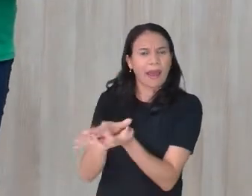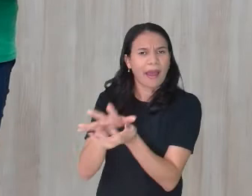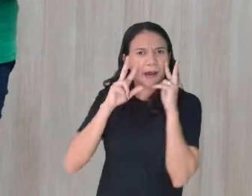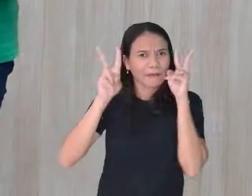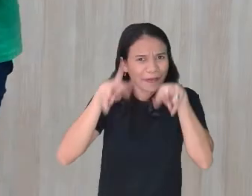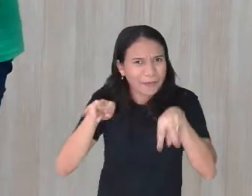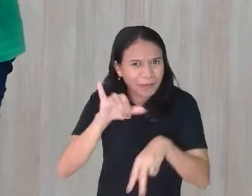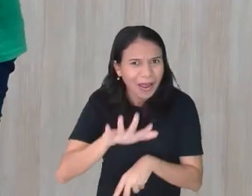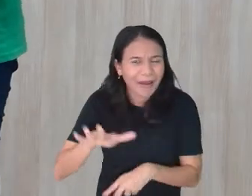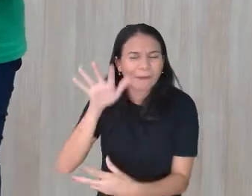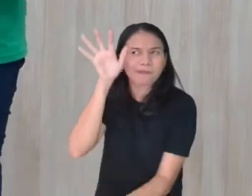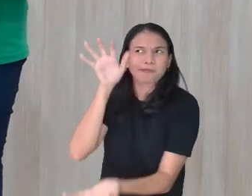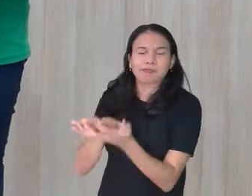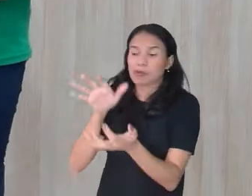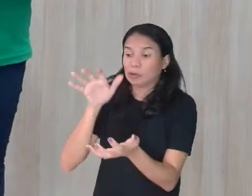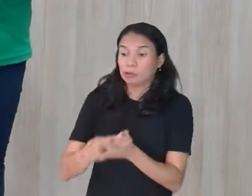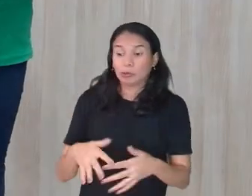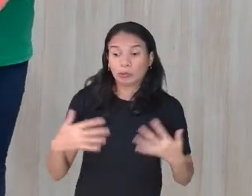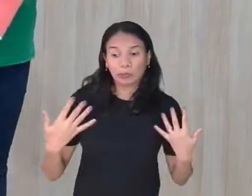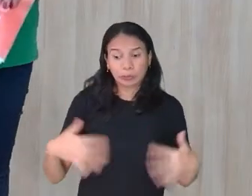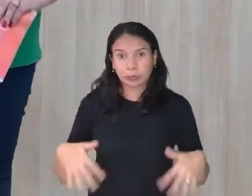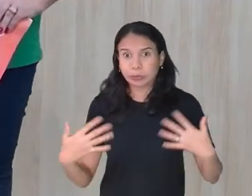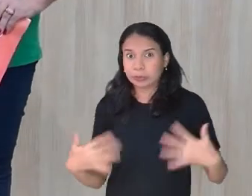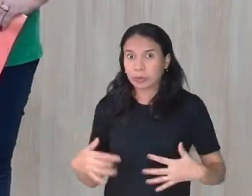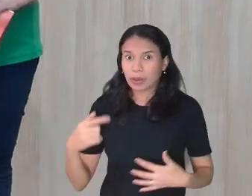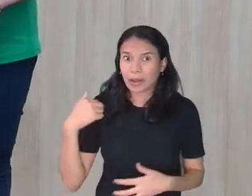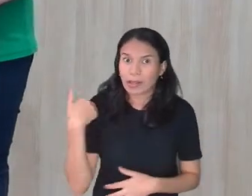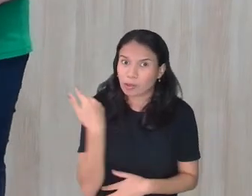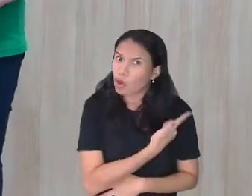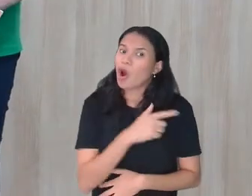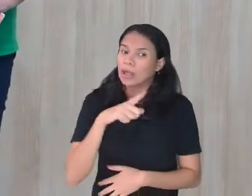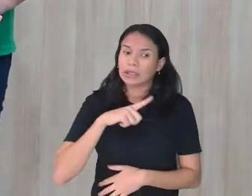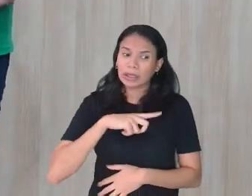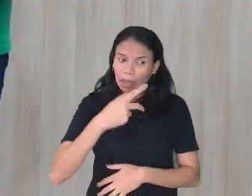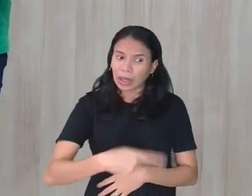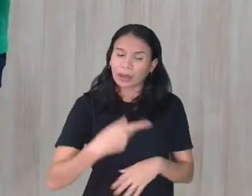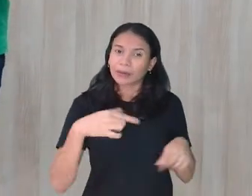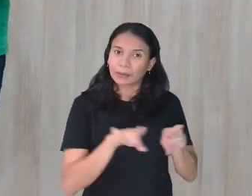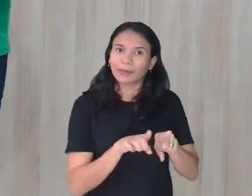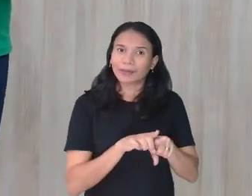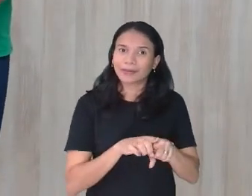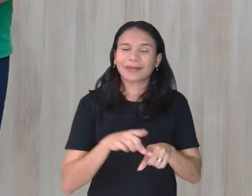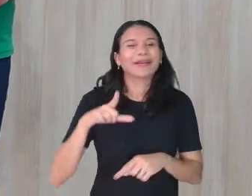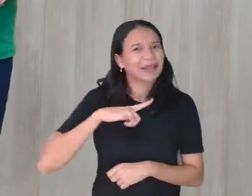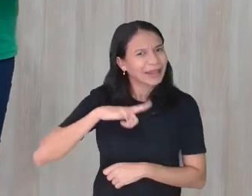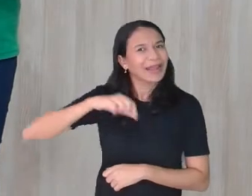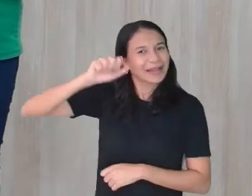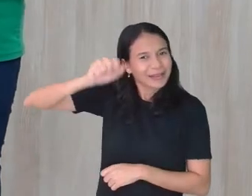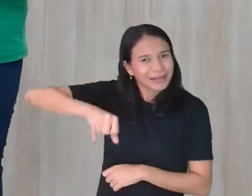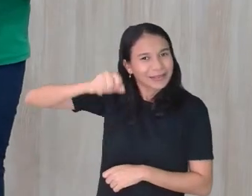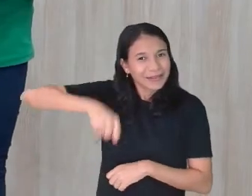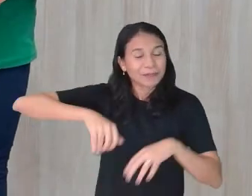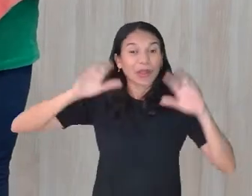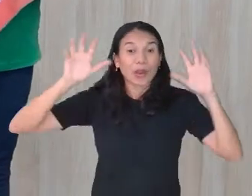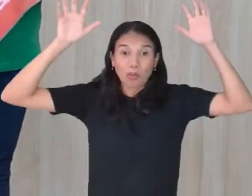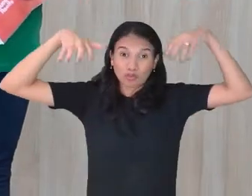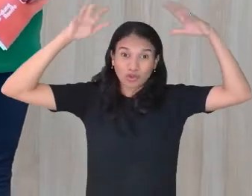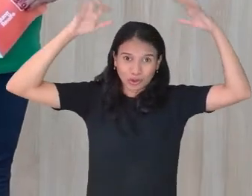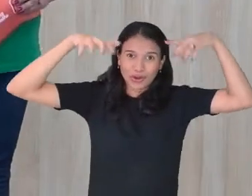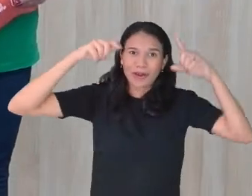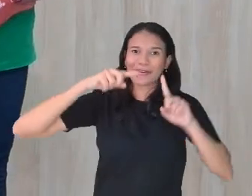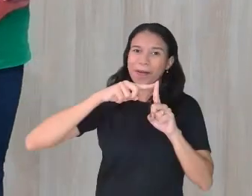imagem no livro do jacaré, fica dizendo, professora, mas a gente também tem aqui, temos quando chove, em alguns bairros,